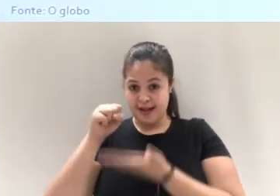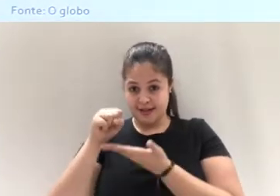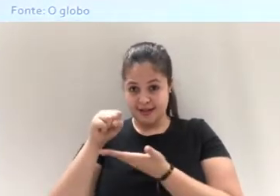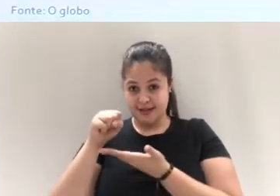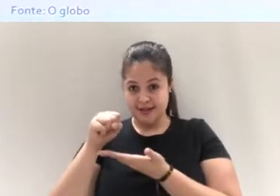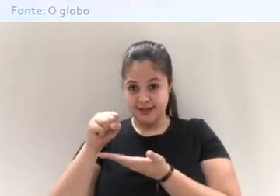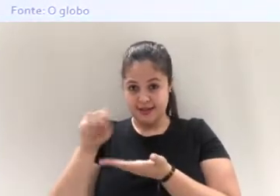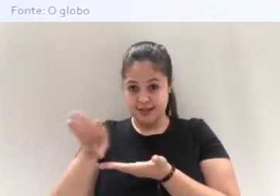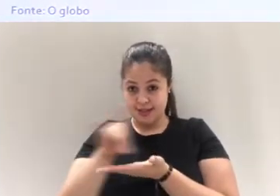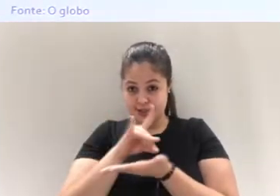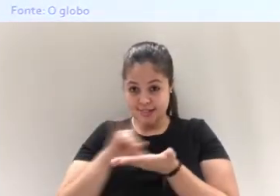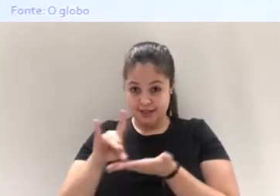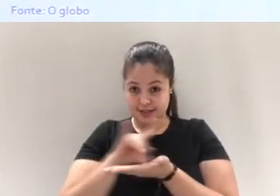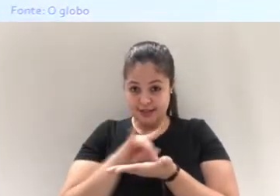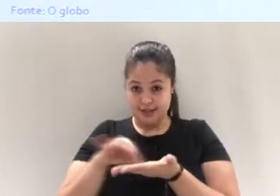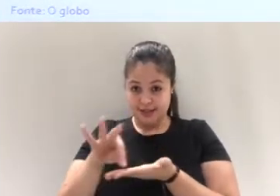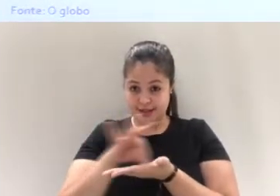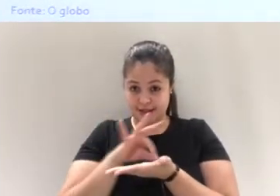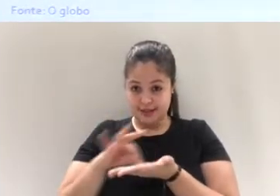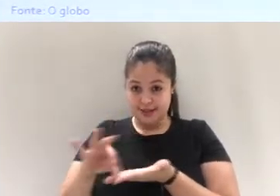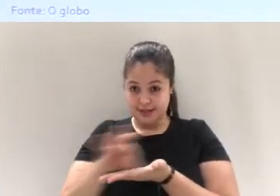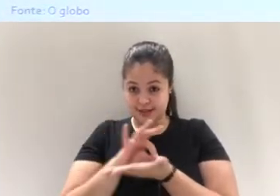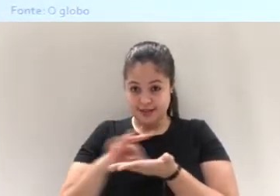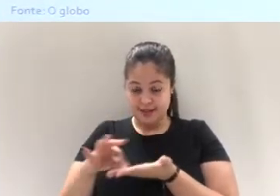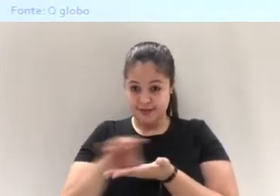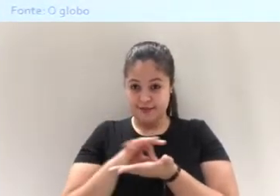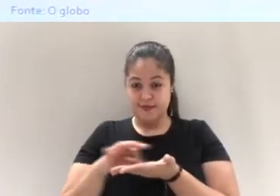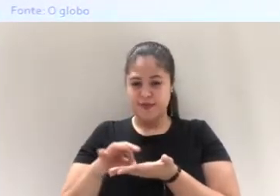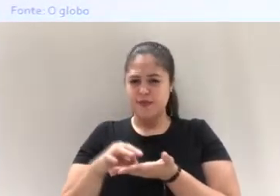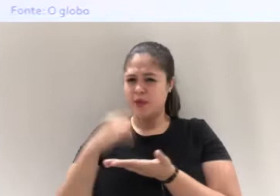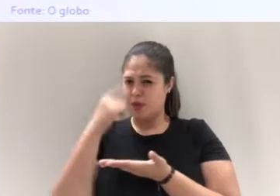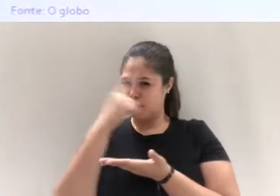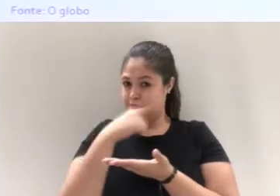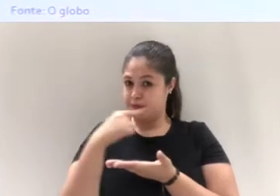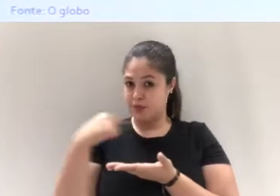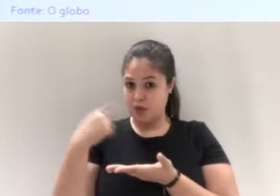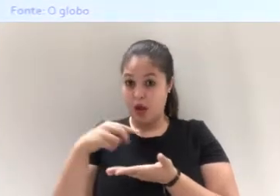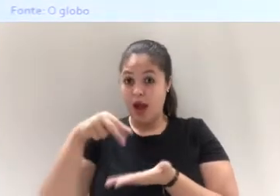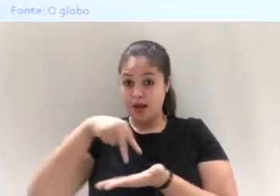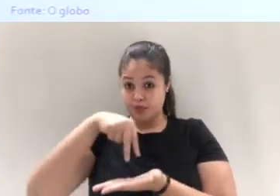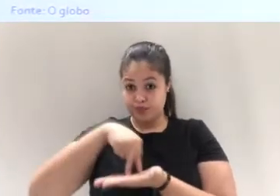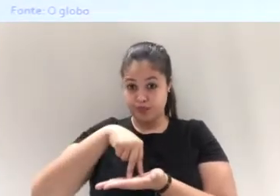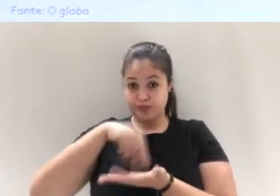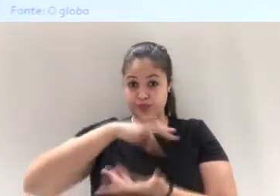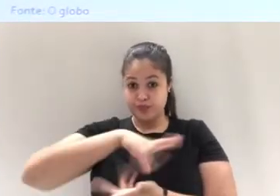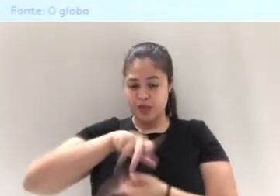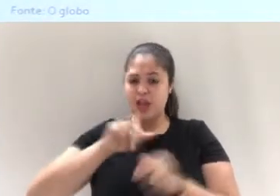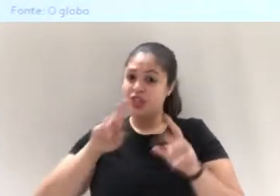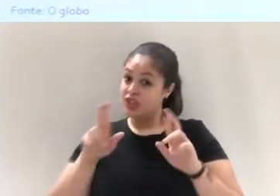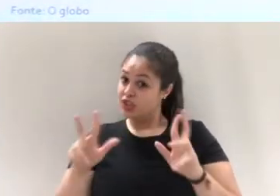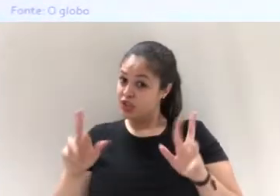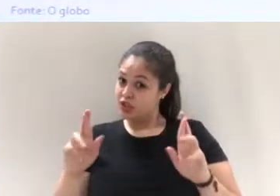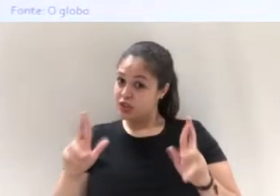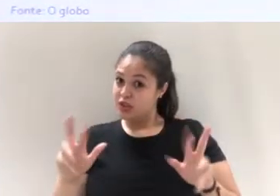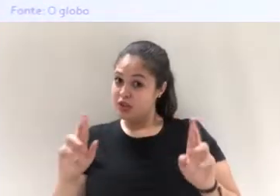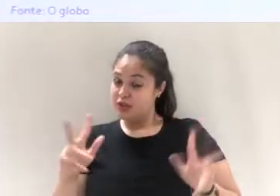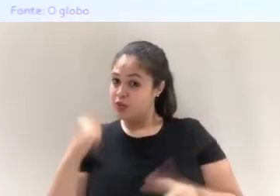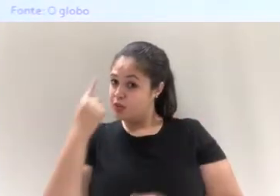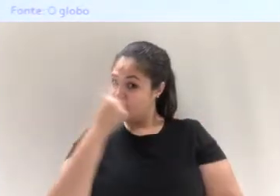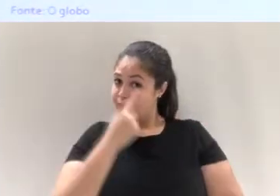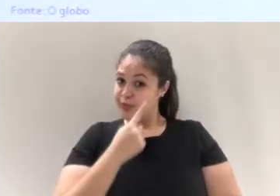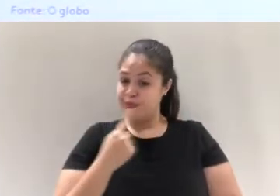GPS acontece o seguinte: o tempo para nós aqui no solo é